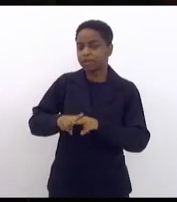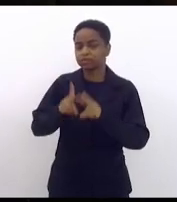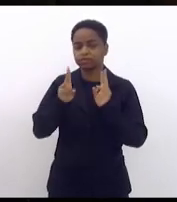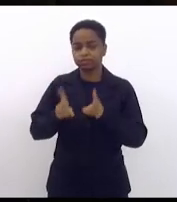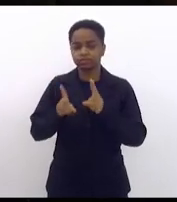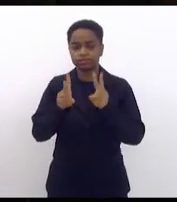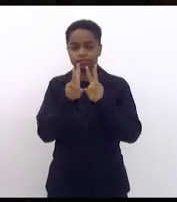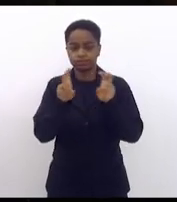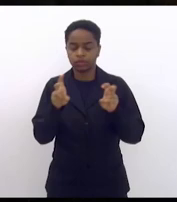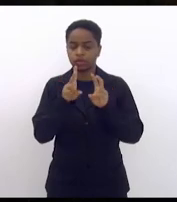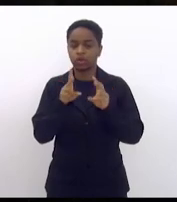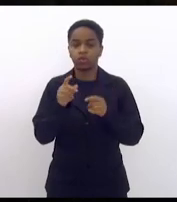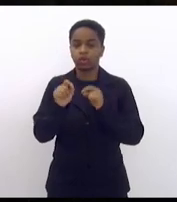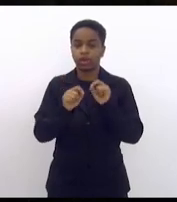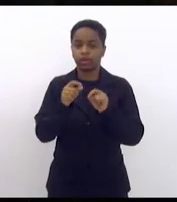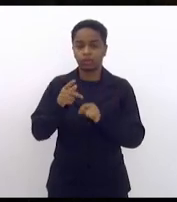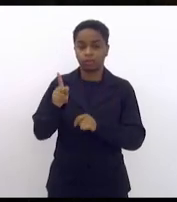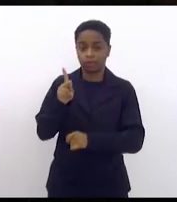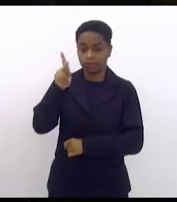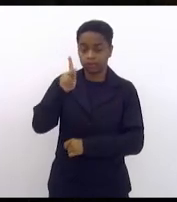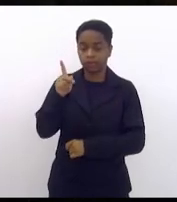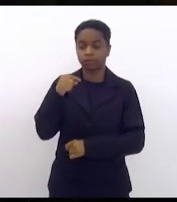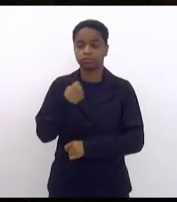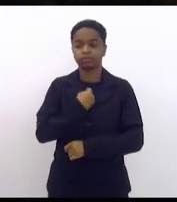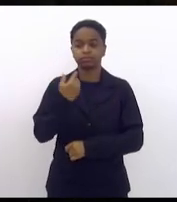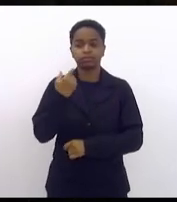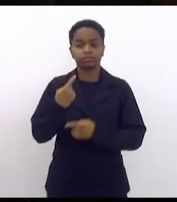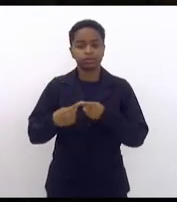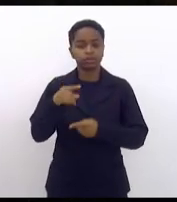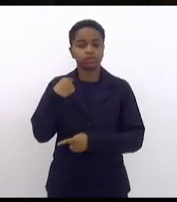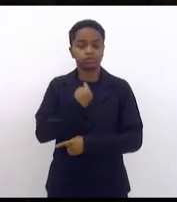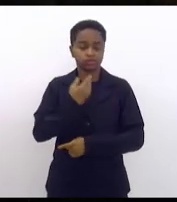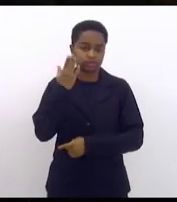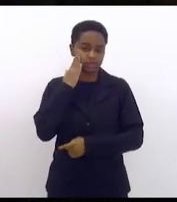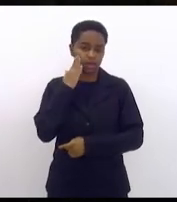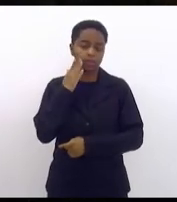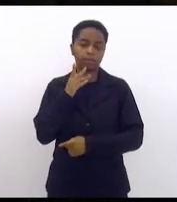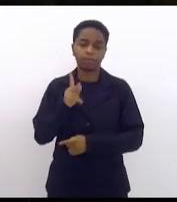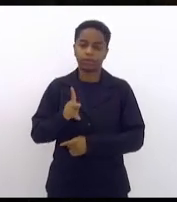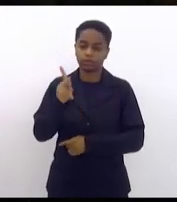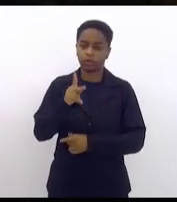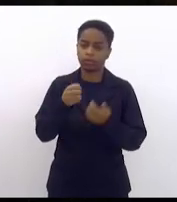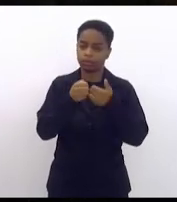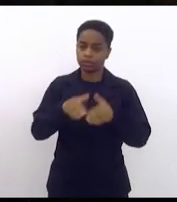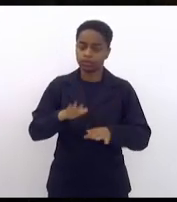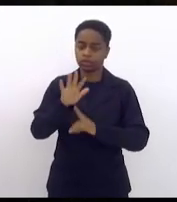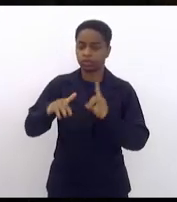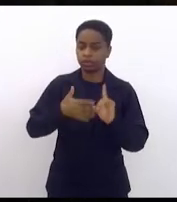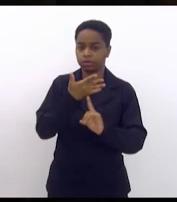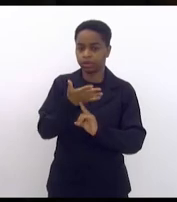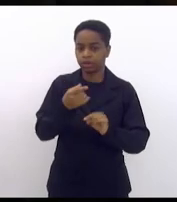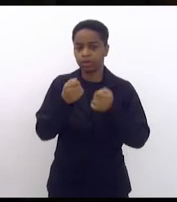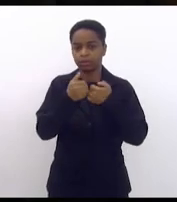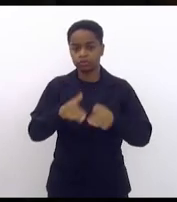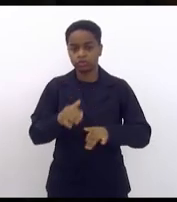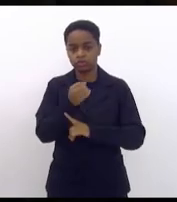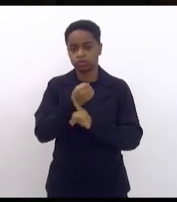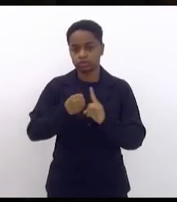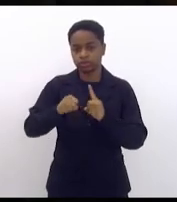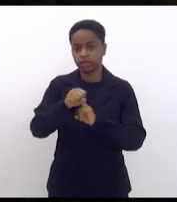indústria do petróleo tem, que a gente sabe que, além de ser extremamente destrutiva do ponto de vista ambiental, do ponto de vista social,